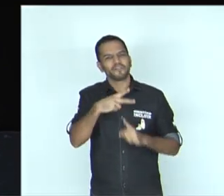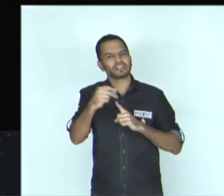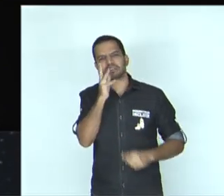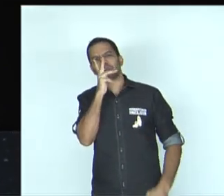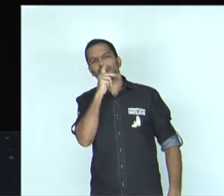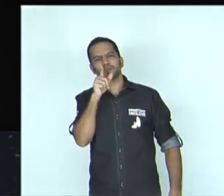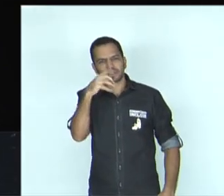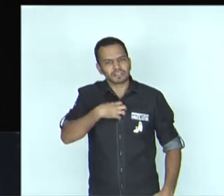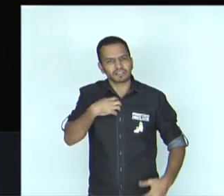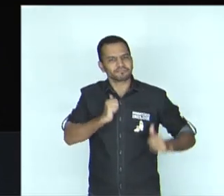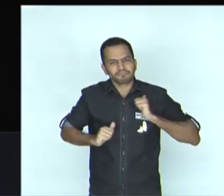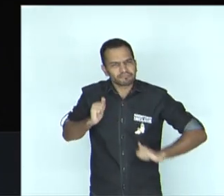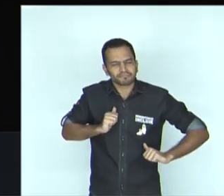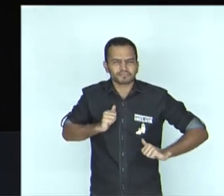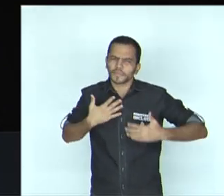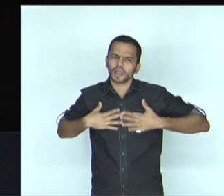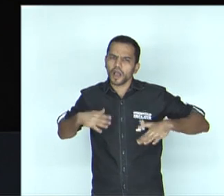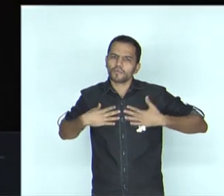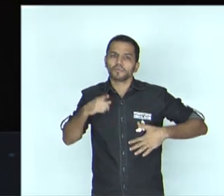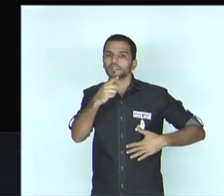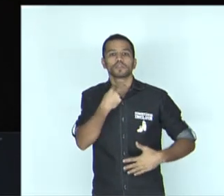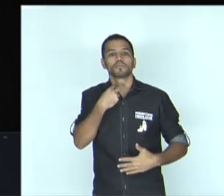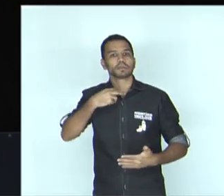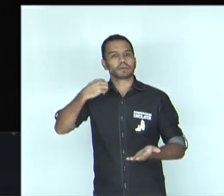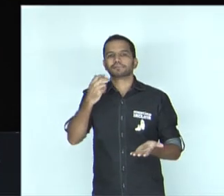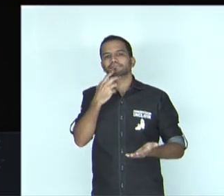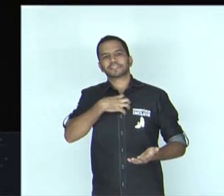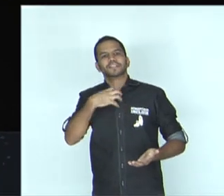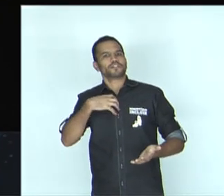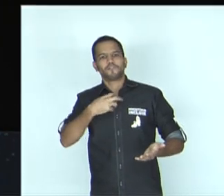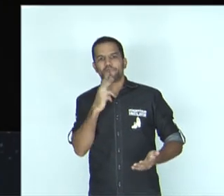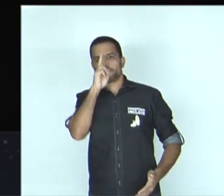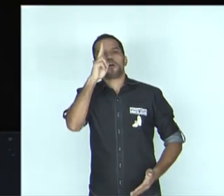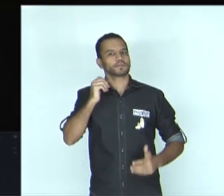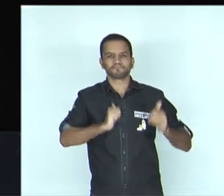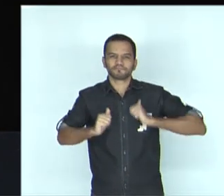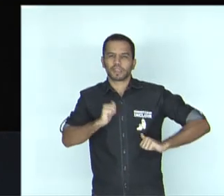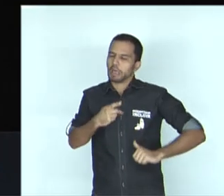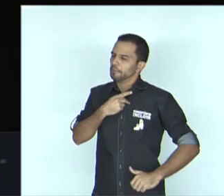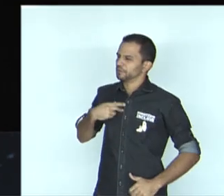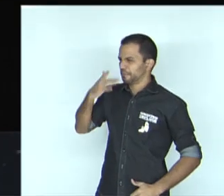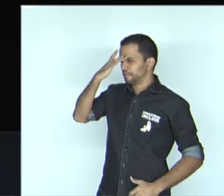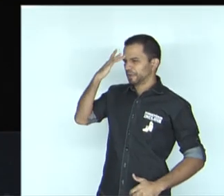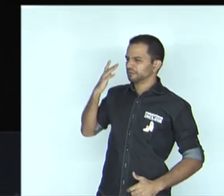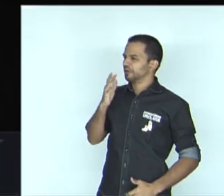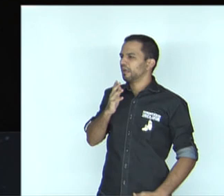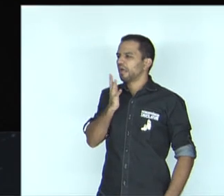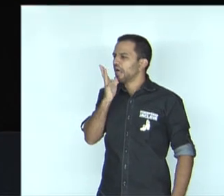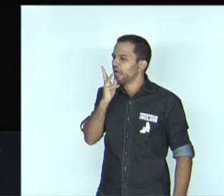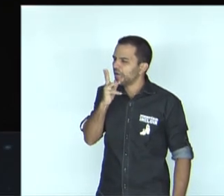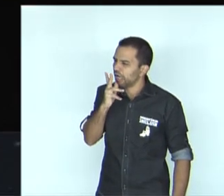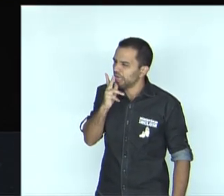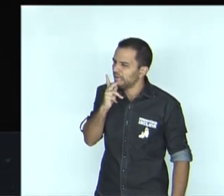você está sendo marcado pela ansiedade. Ah, pastor, é que gente lenta me cansa. O problema não é o